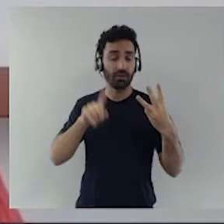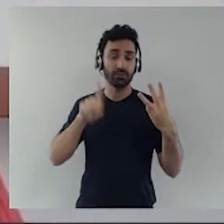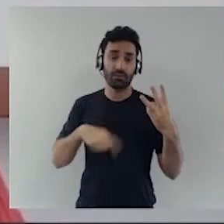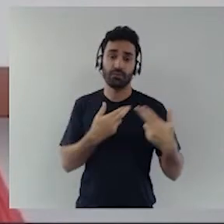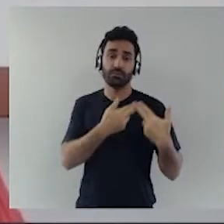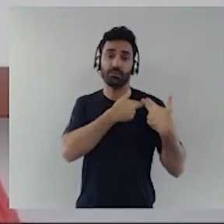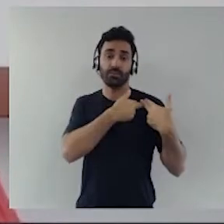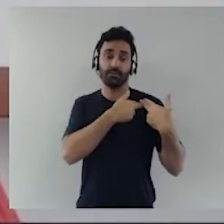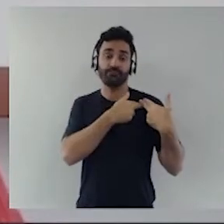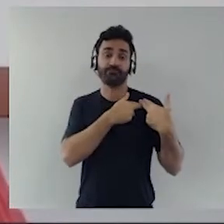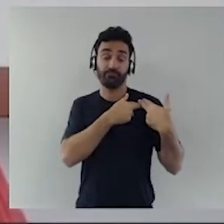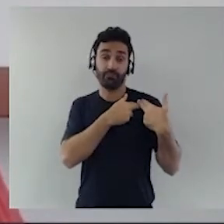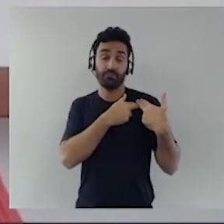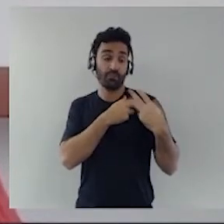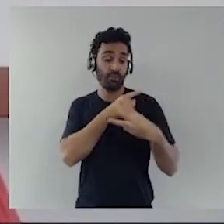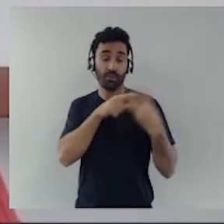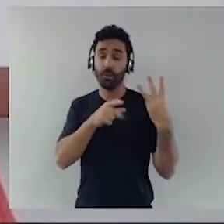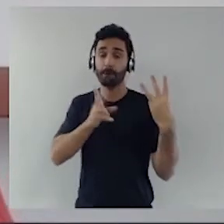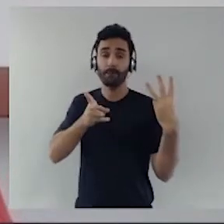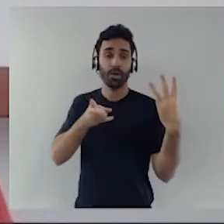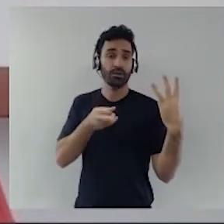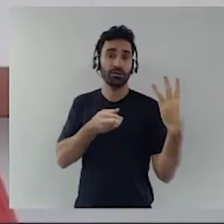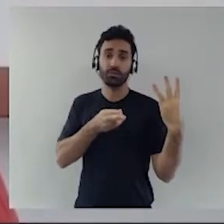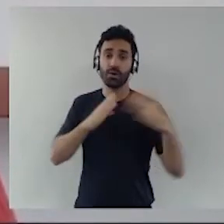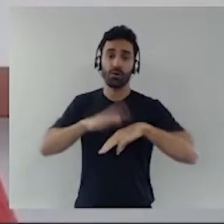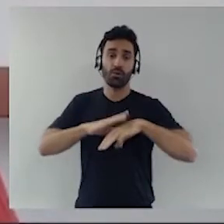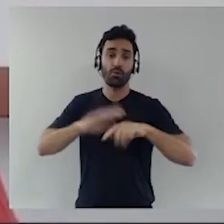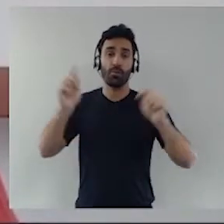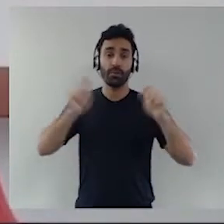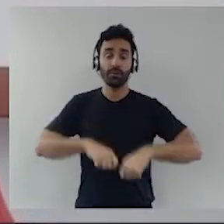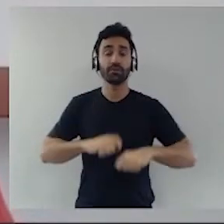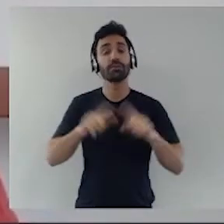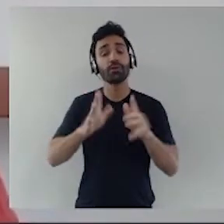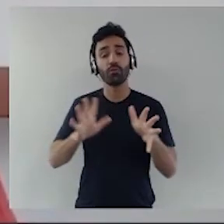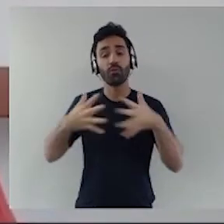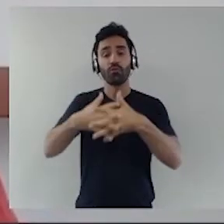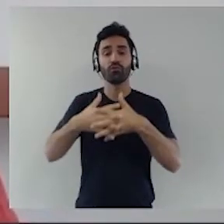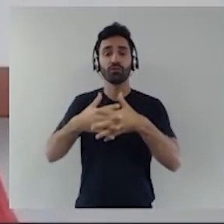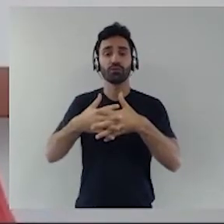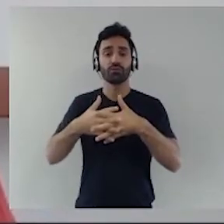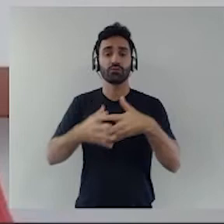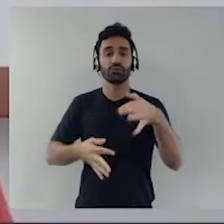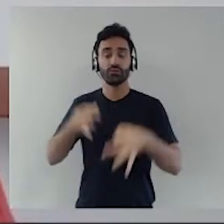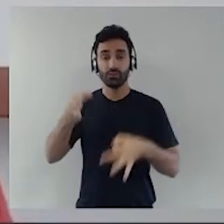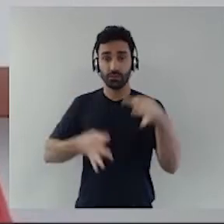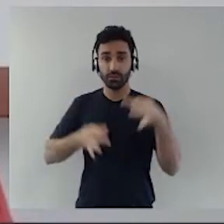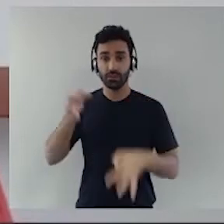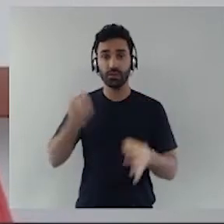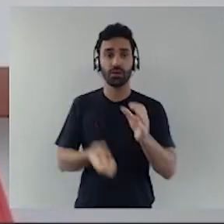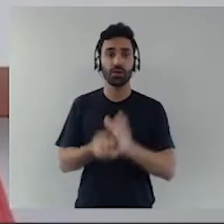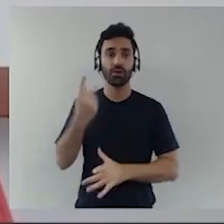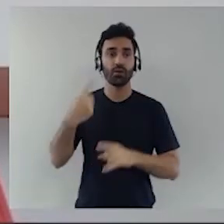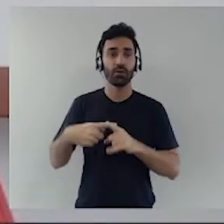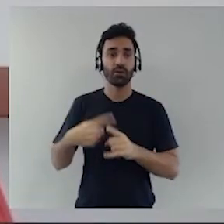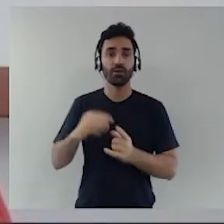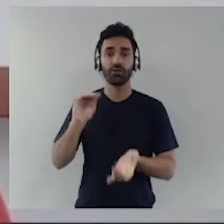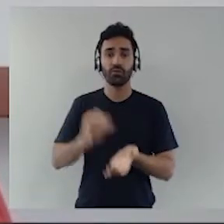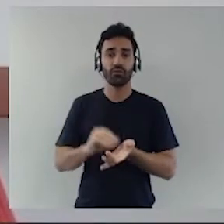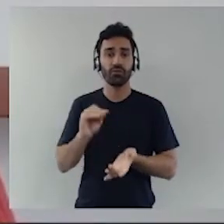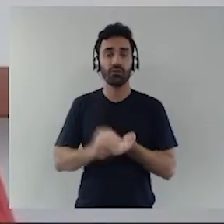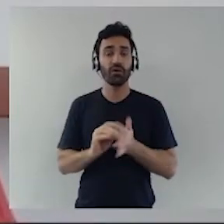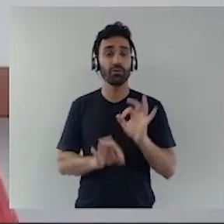esta competência comum e esta confusão jurídica criada talvez pela falta de a